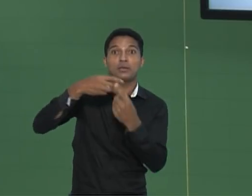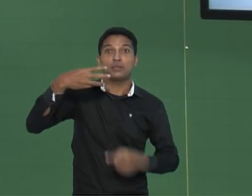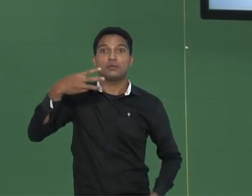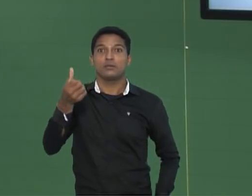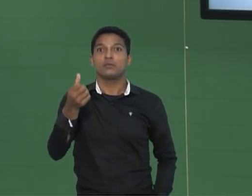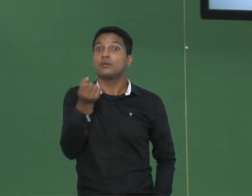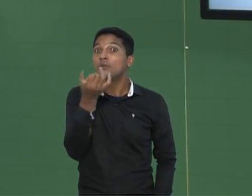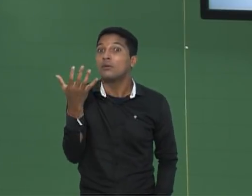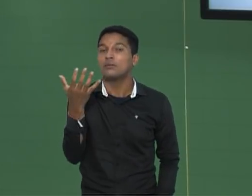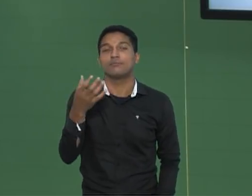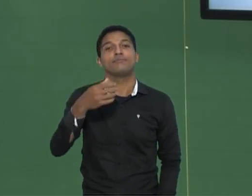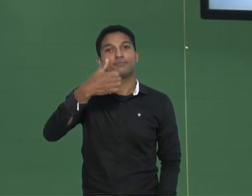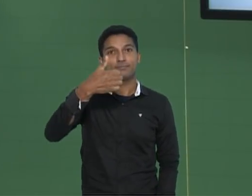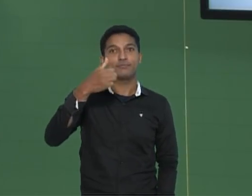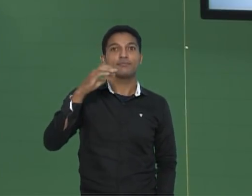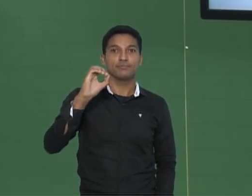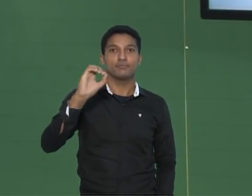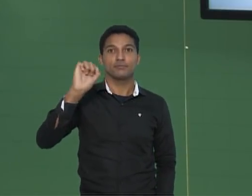108, né?